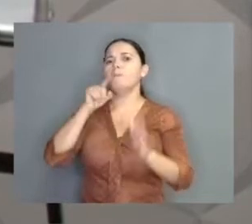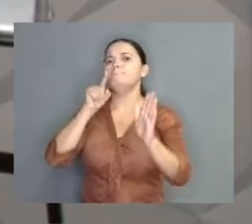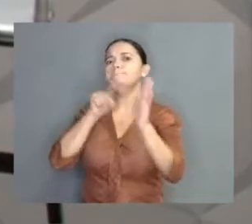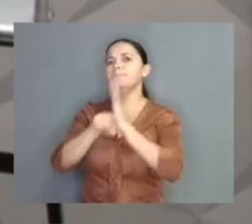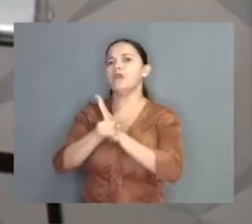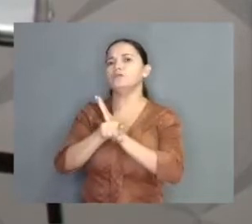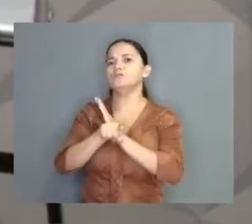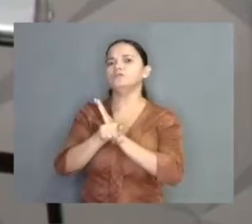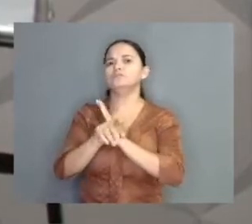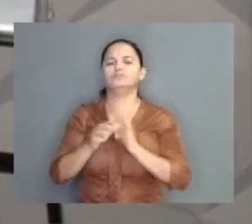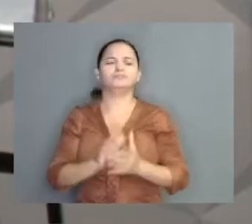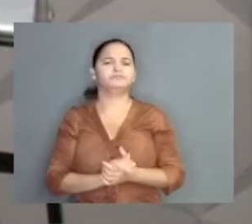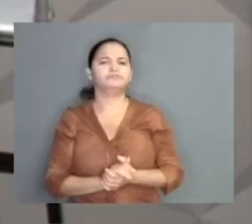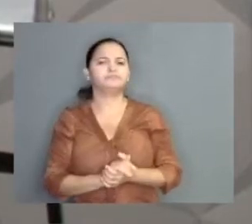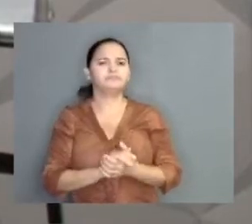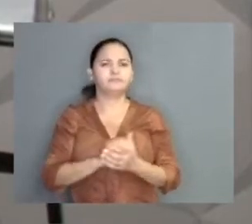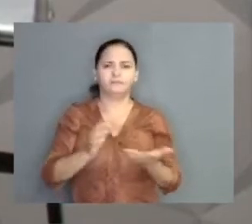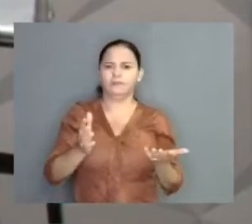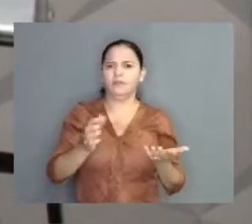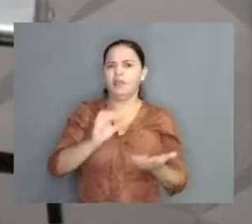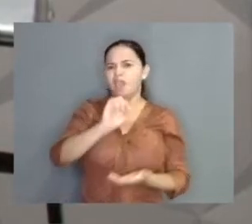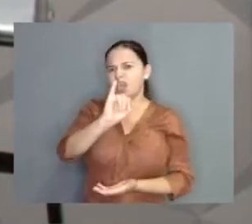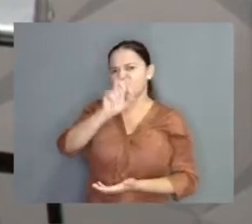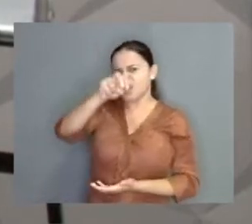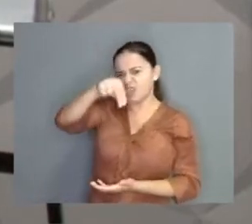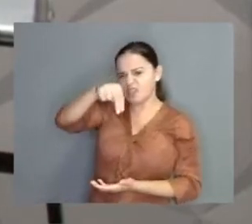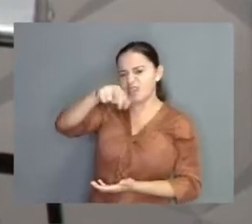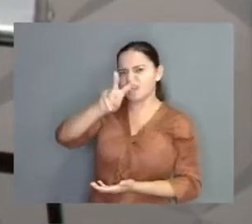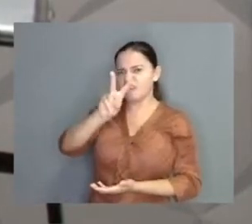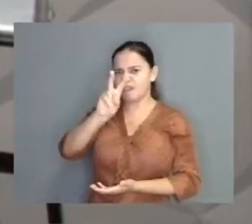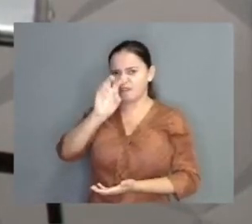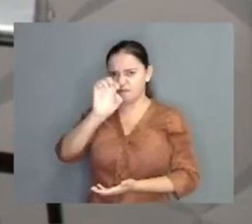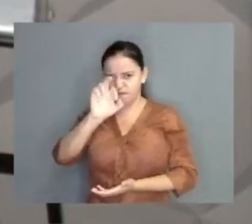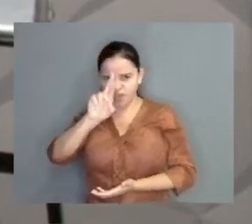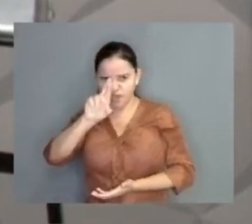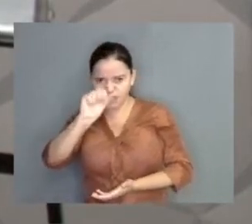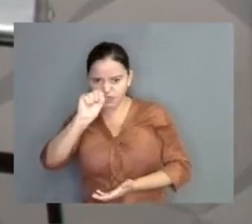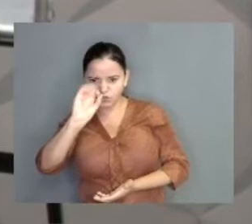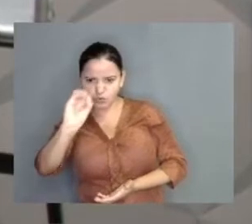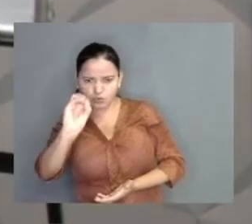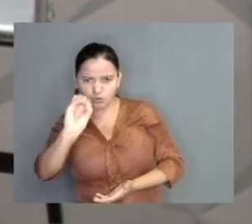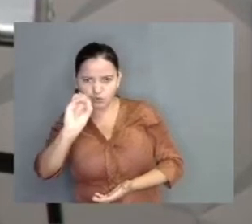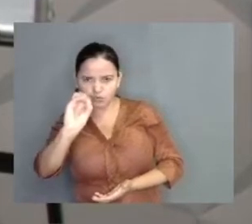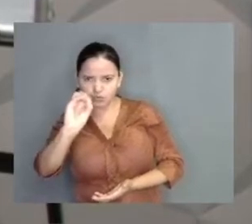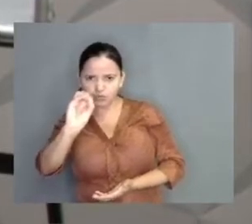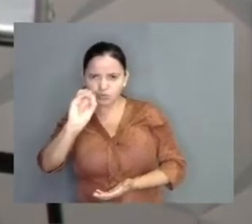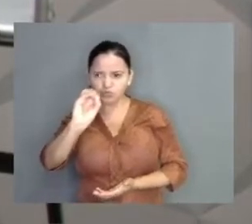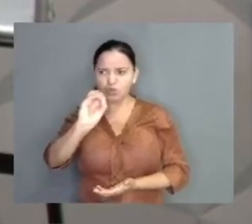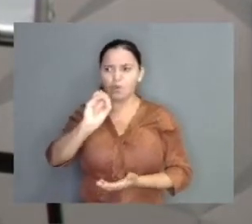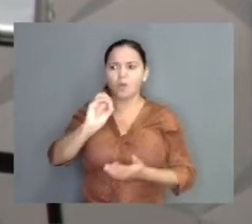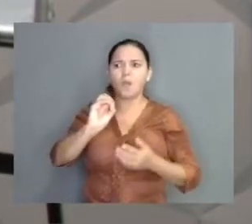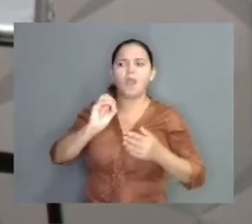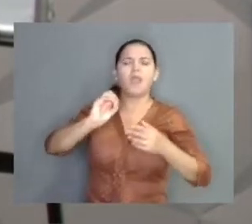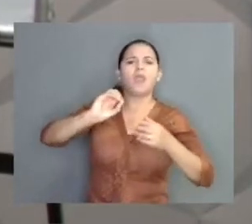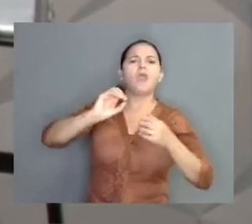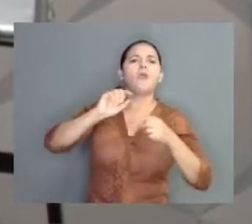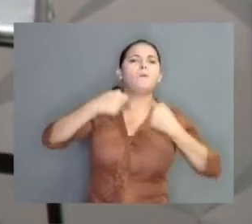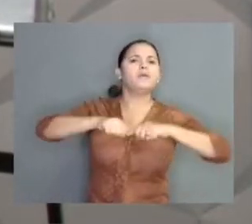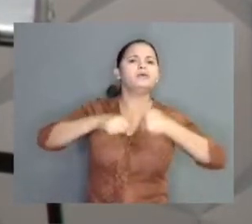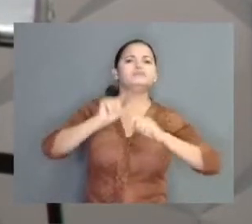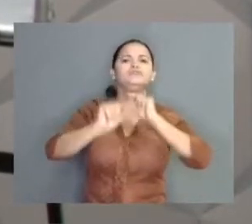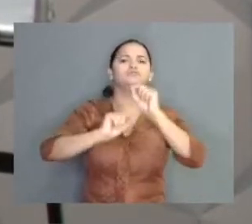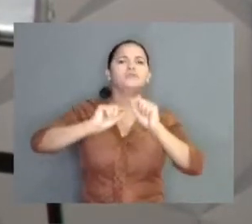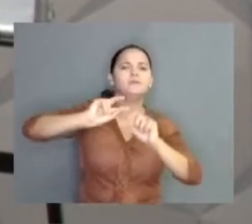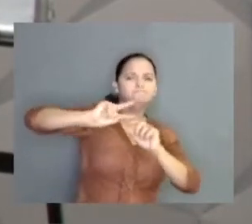qual o inverso do número 5, olha a palavrinha inverso, eu preciso inverter